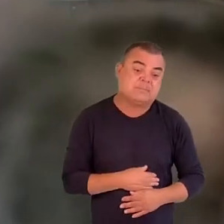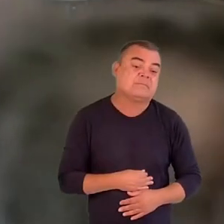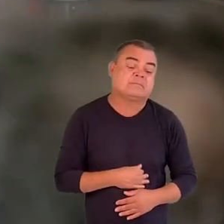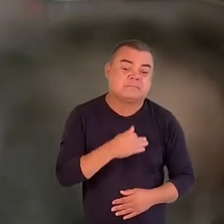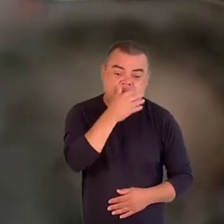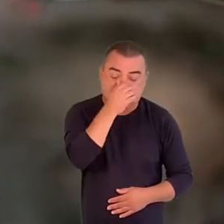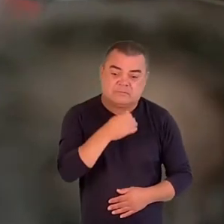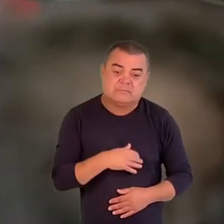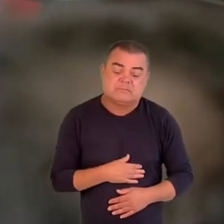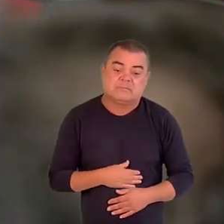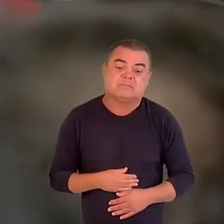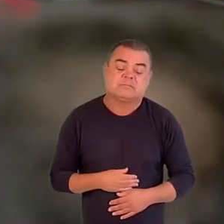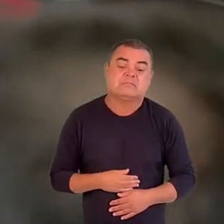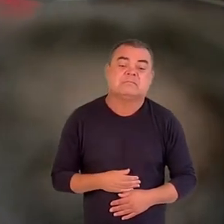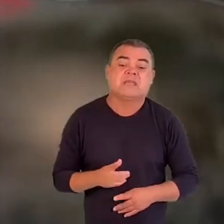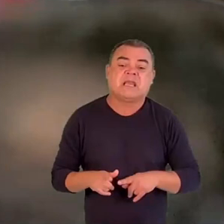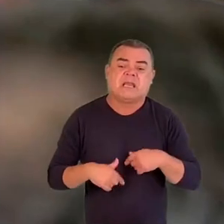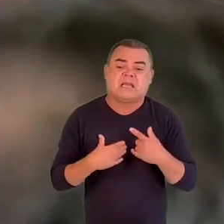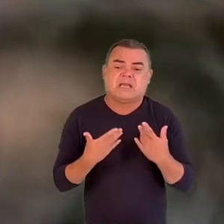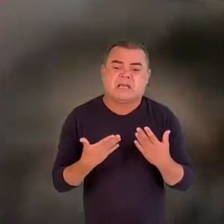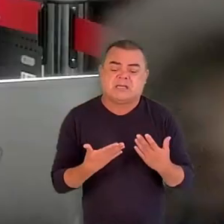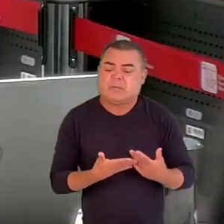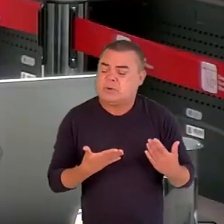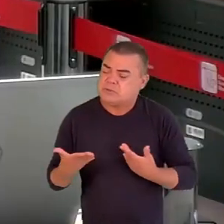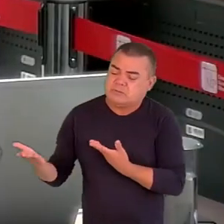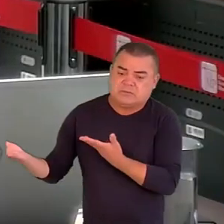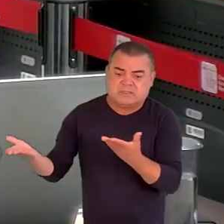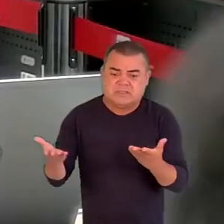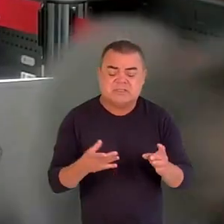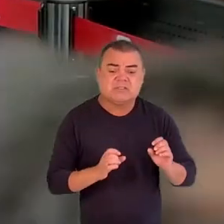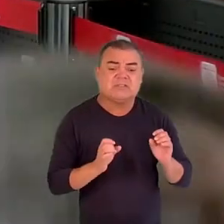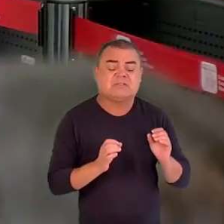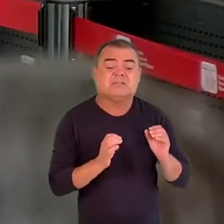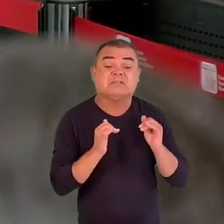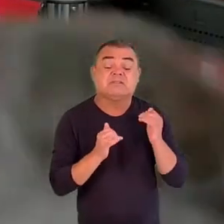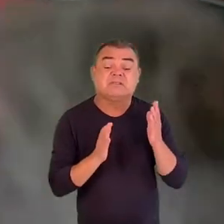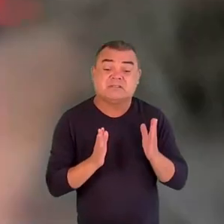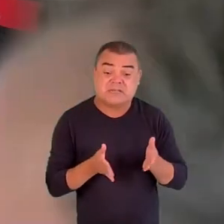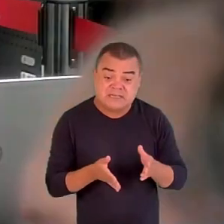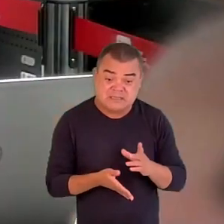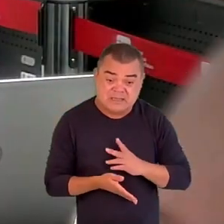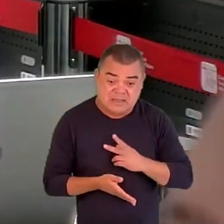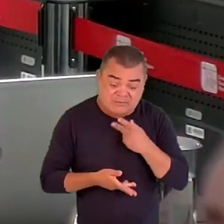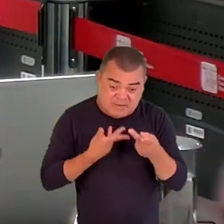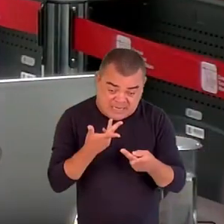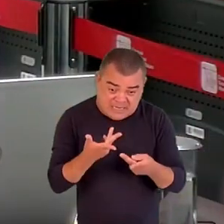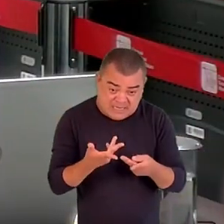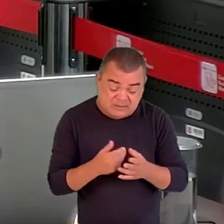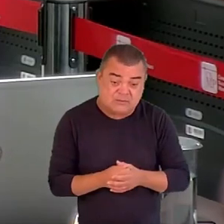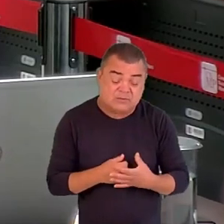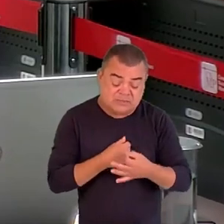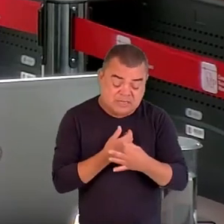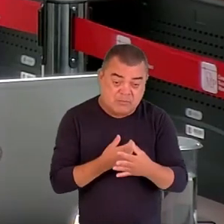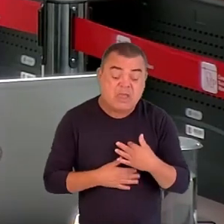Vossa Excelência, pelo conselheiro Otávio, pelo conselheiro Rinaldo, eu também quero registrar aqui a minha